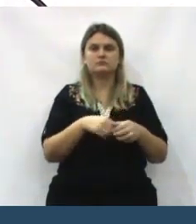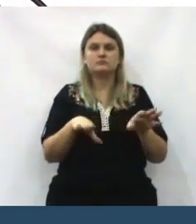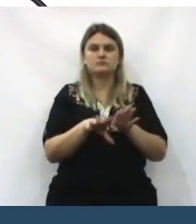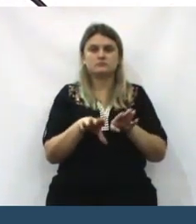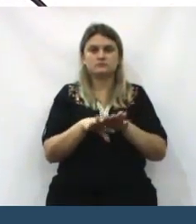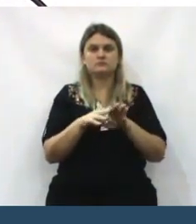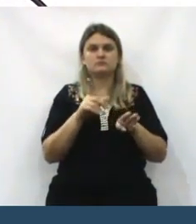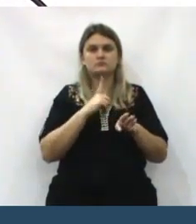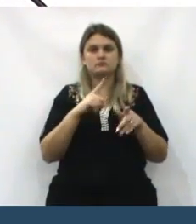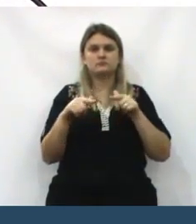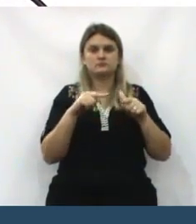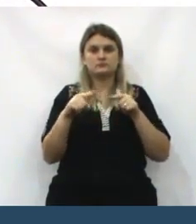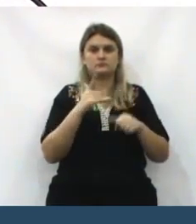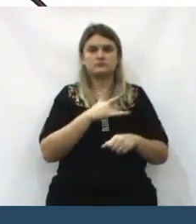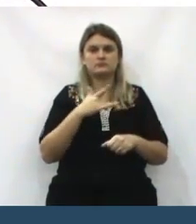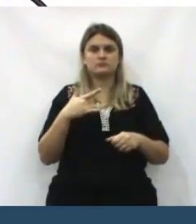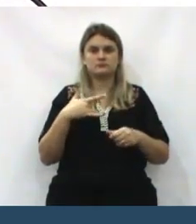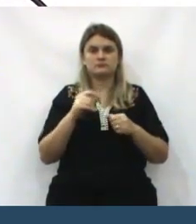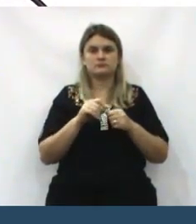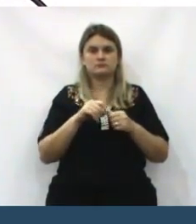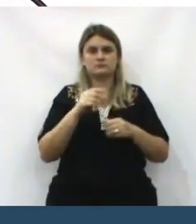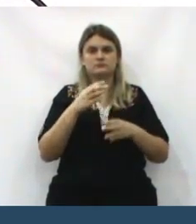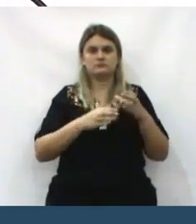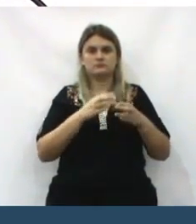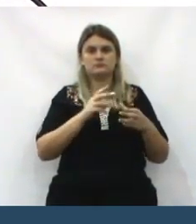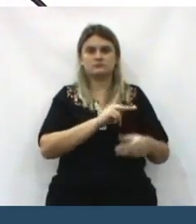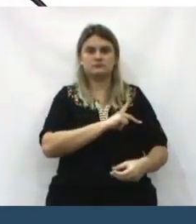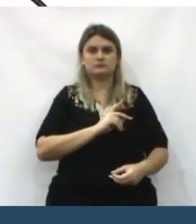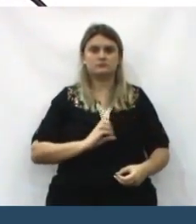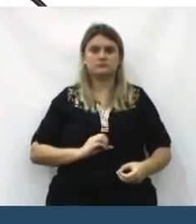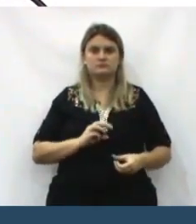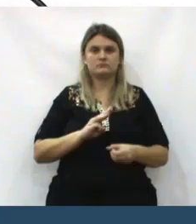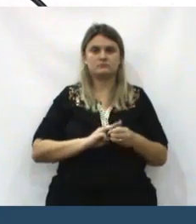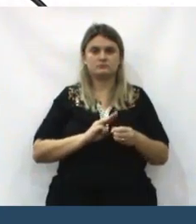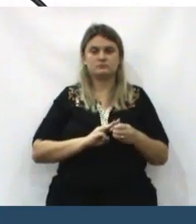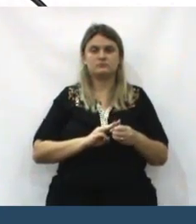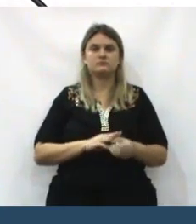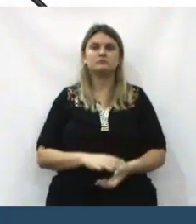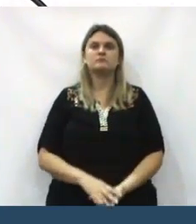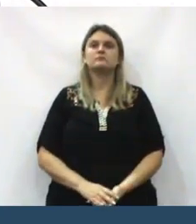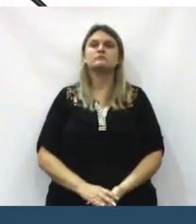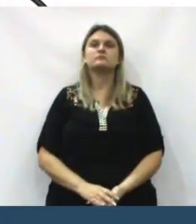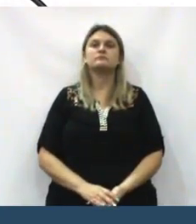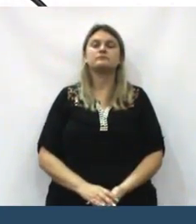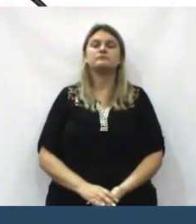da saúde, que prestam serviços através de concurso público ao município.